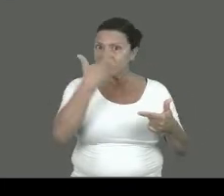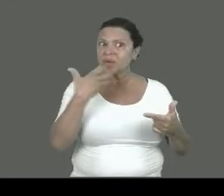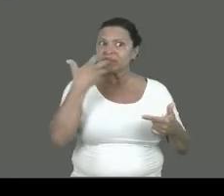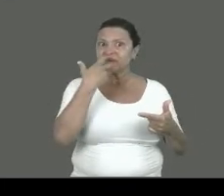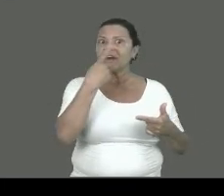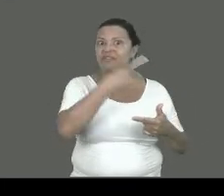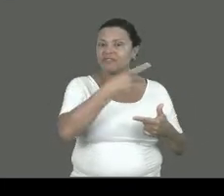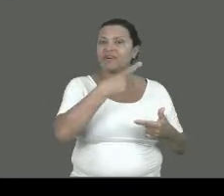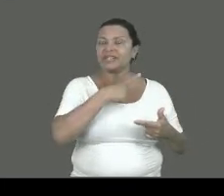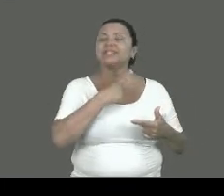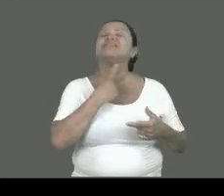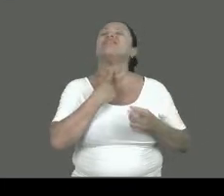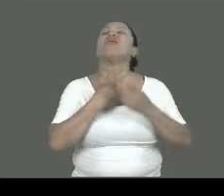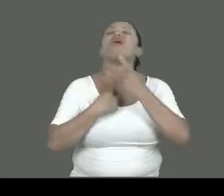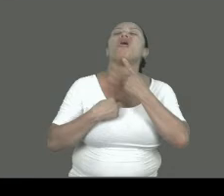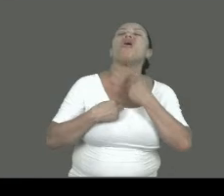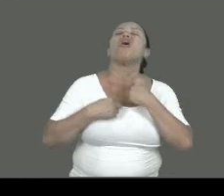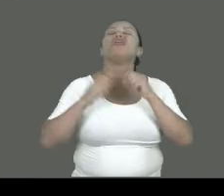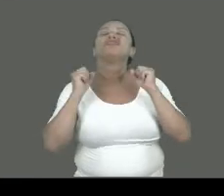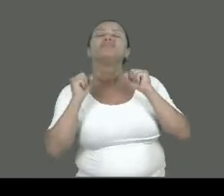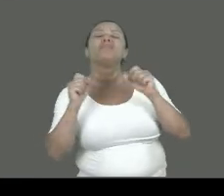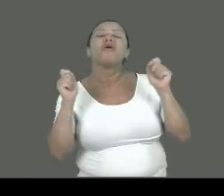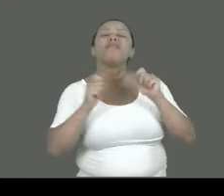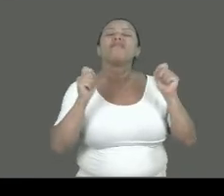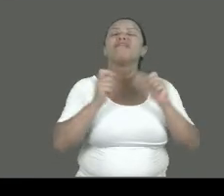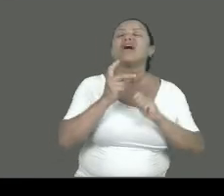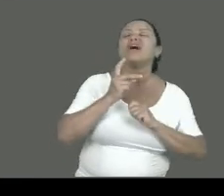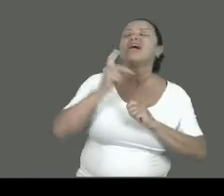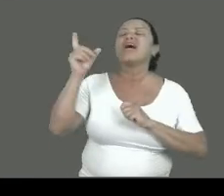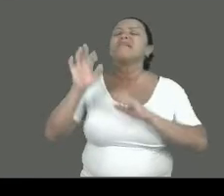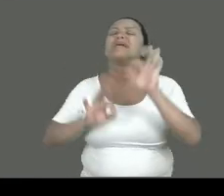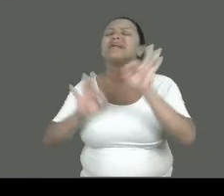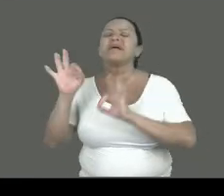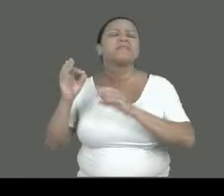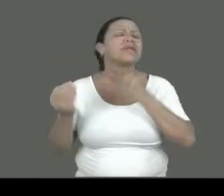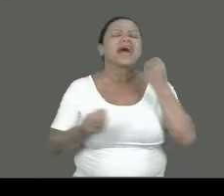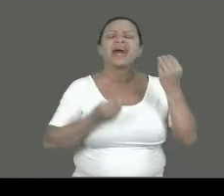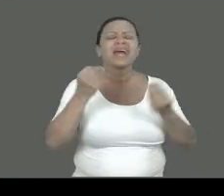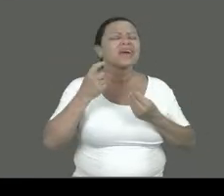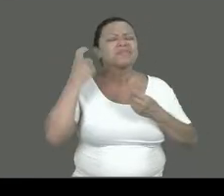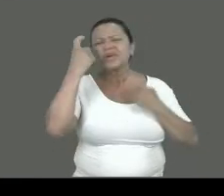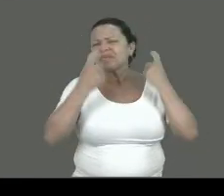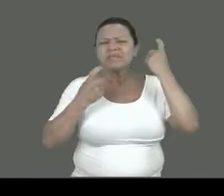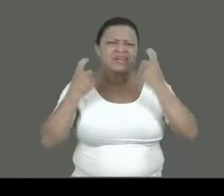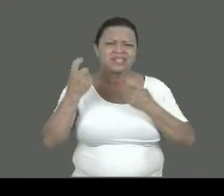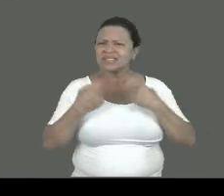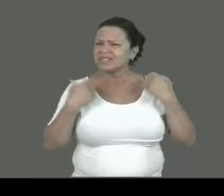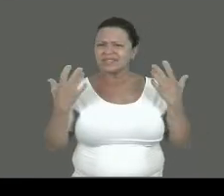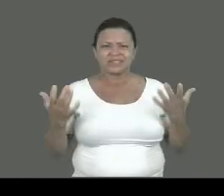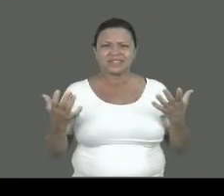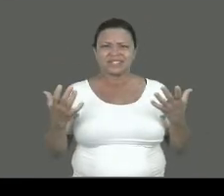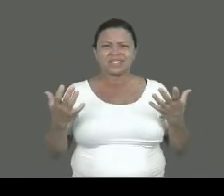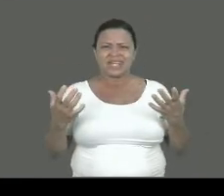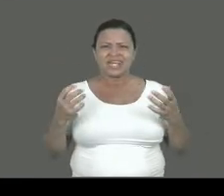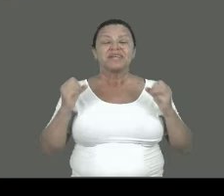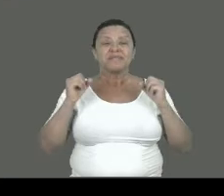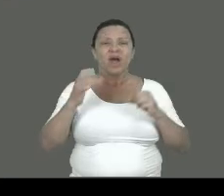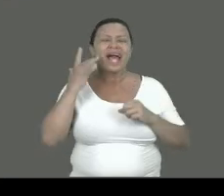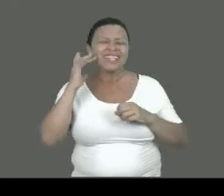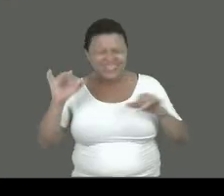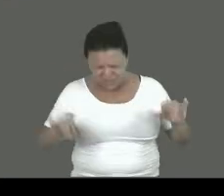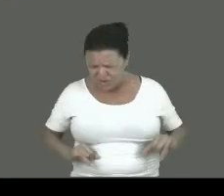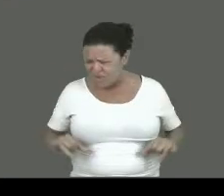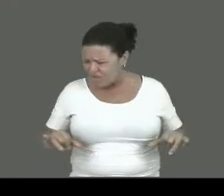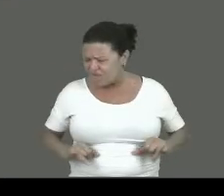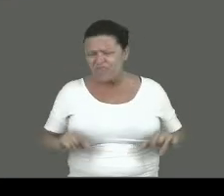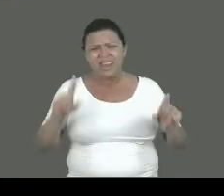ter o gosto de poder partir sem ter planos, sem ter preocupações, sem achar que podemos sofrer,